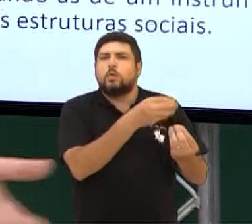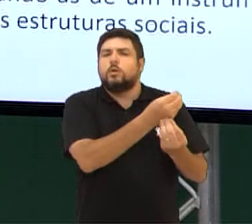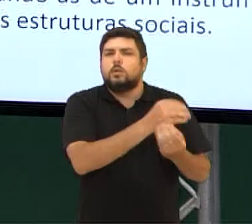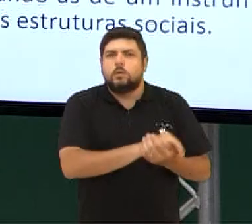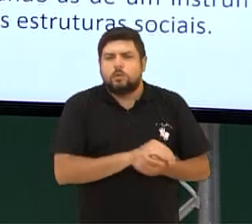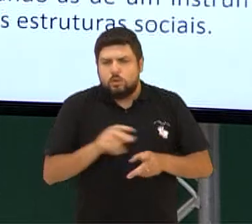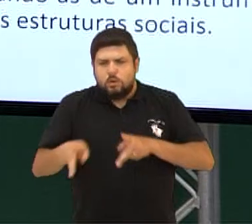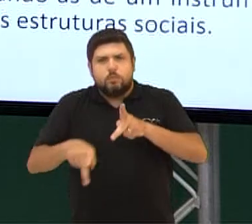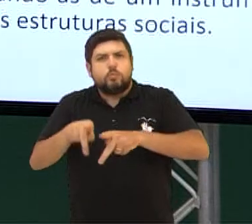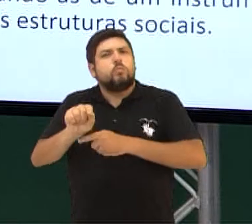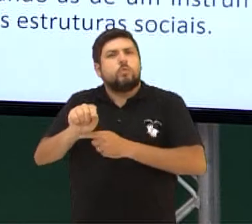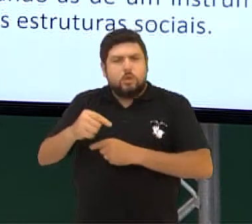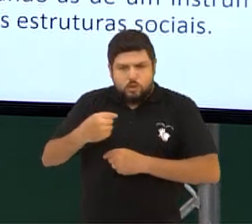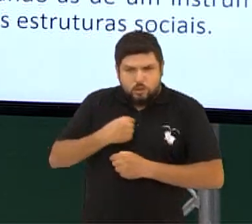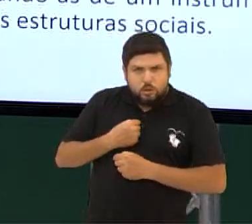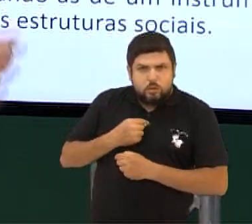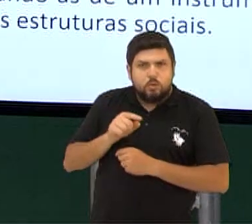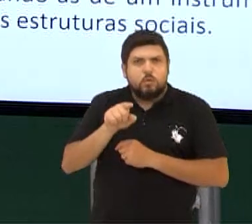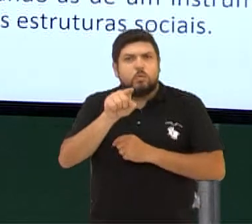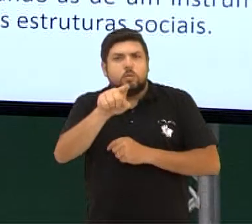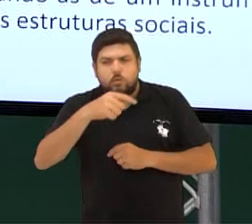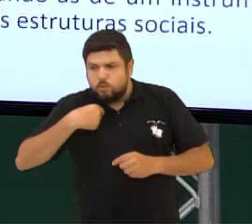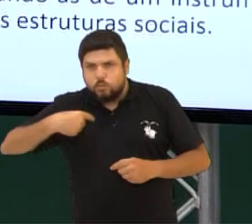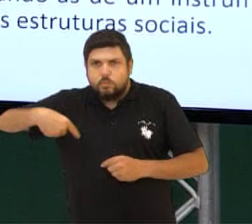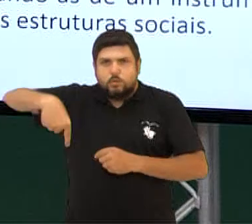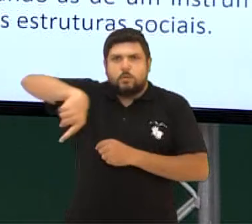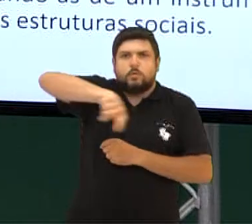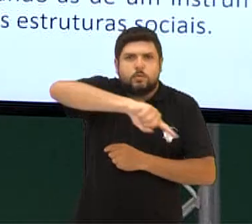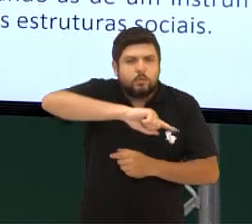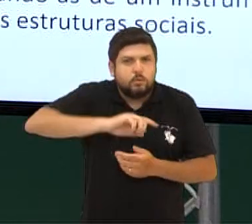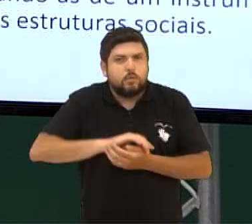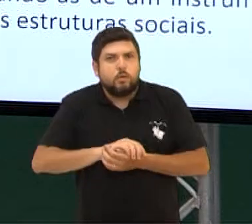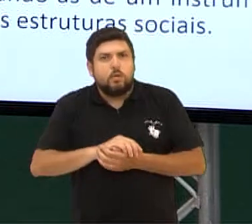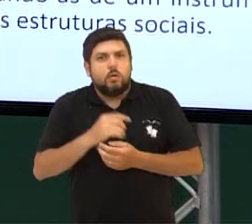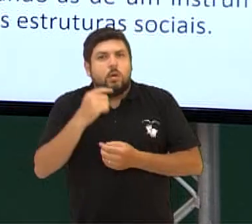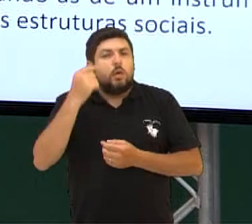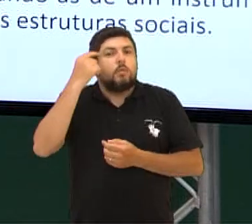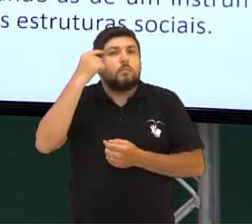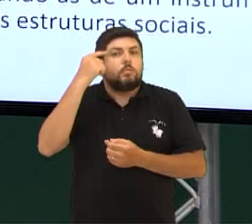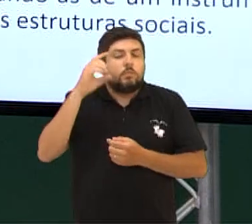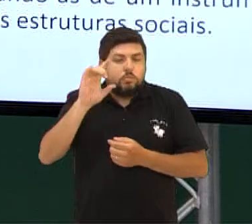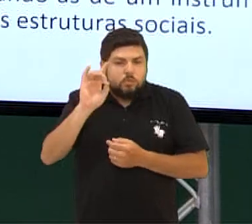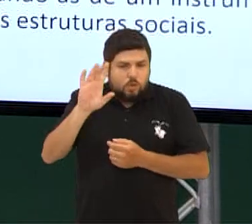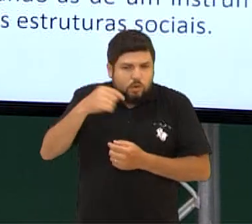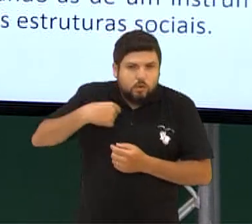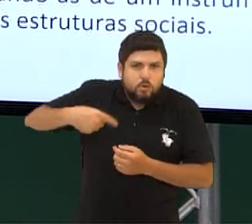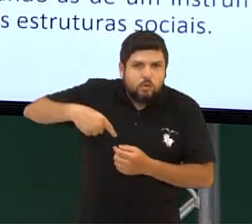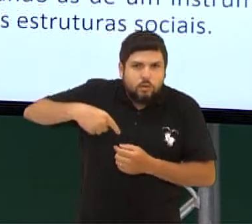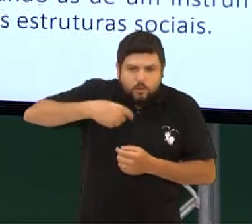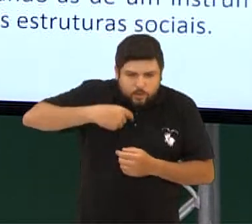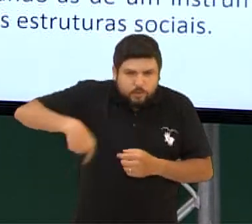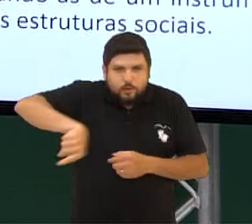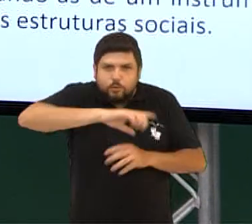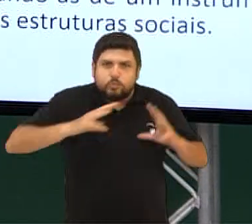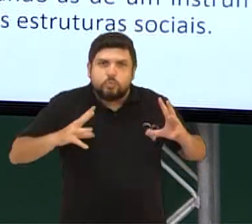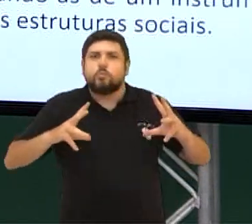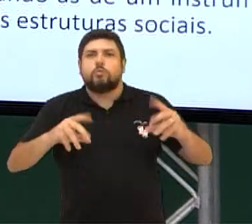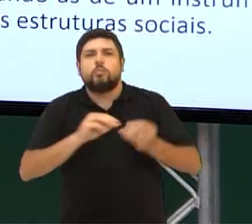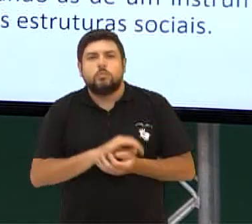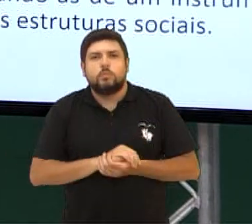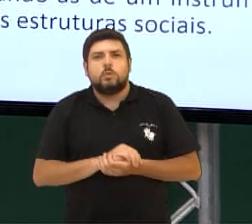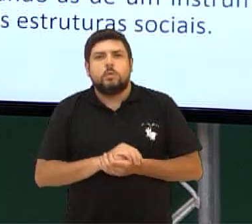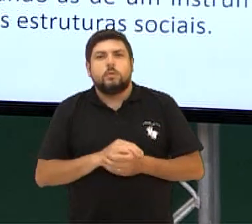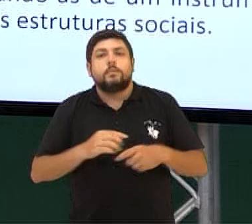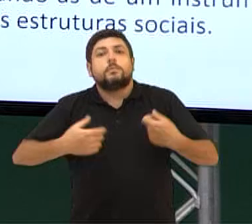professor Fábio, vocês estão em casa, sociedade de massa, somos nós. Né? Não é nada além de nós. Ok? Então, nós temos que ter o quê? Um